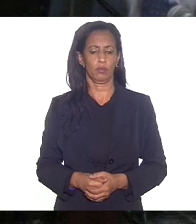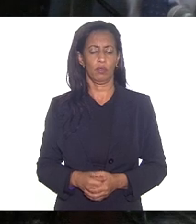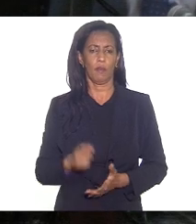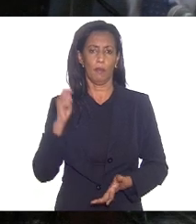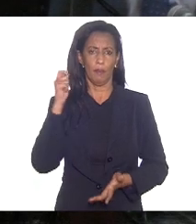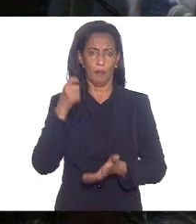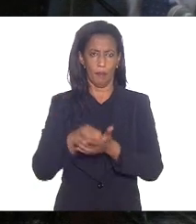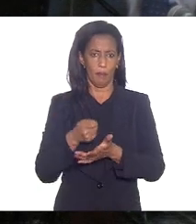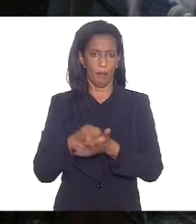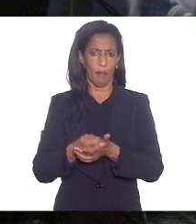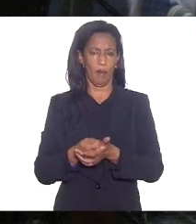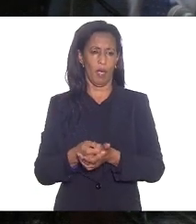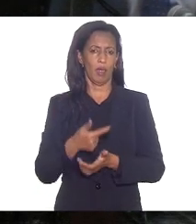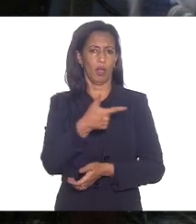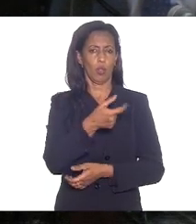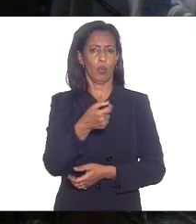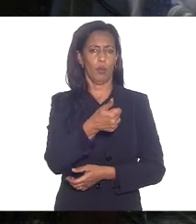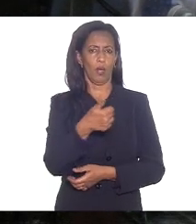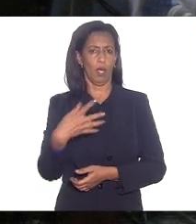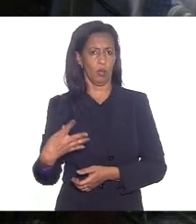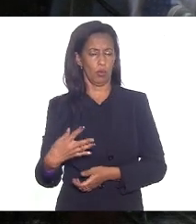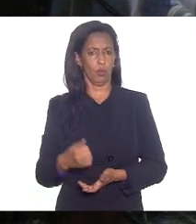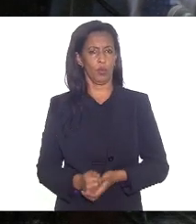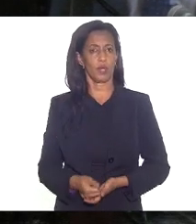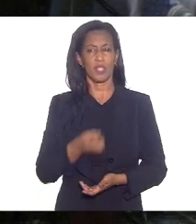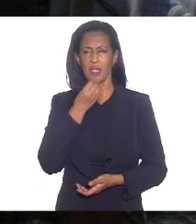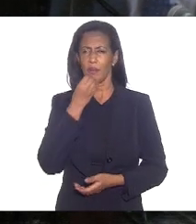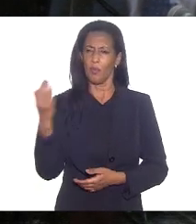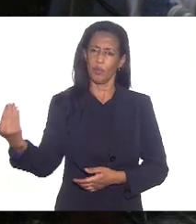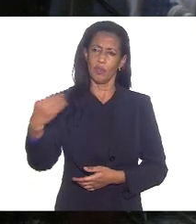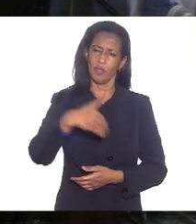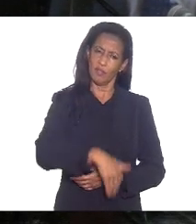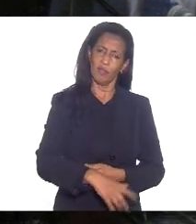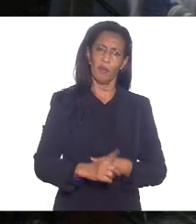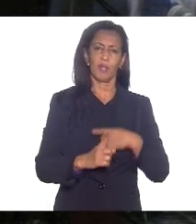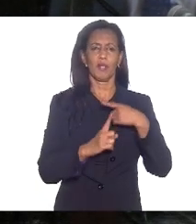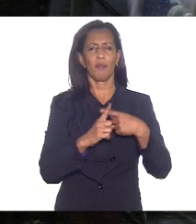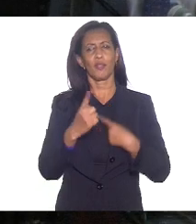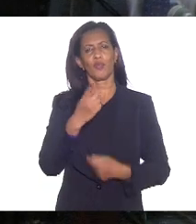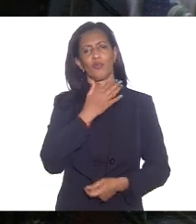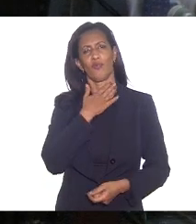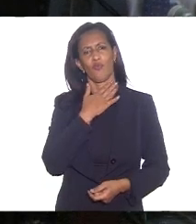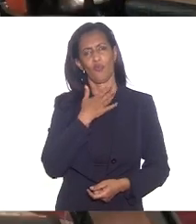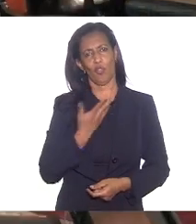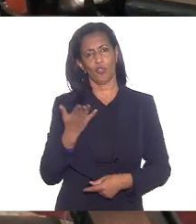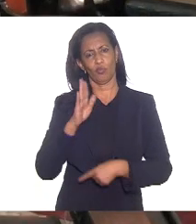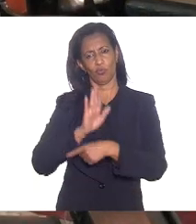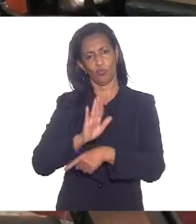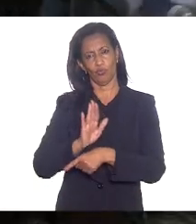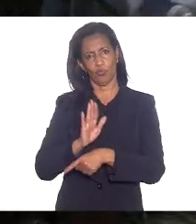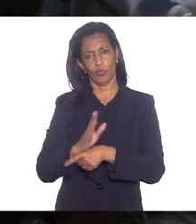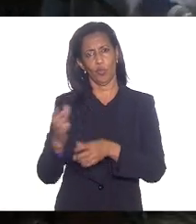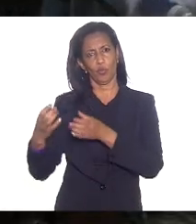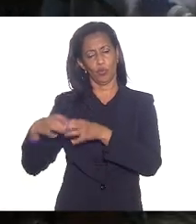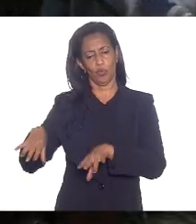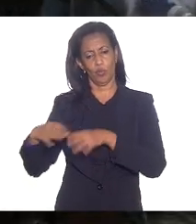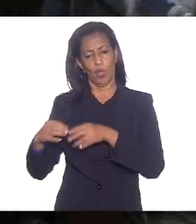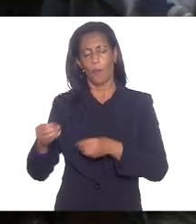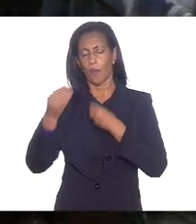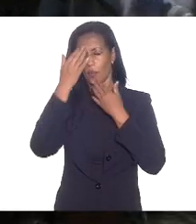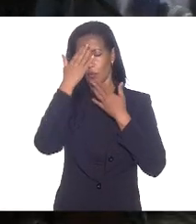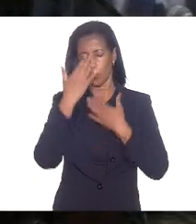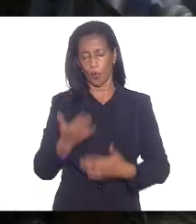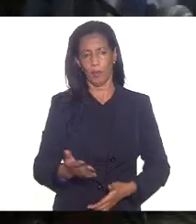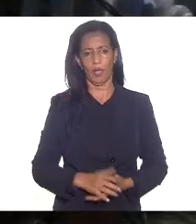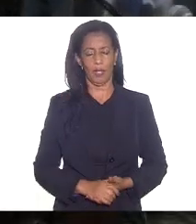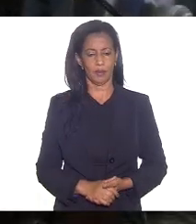para praças de 2014. Que bom que o senhor veio para essa casa para ser mais uma voz na defesa desses concursantes. Muito obrigada